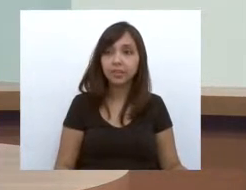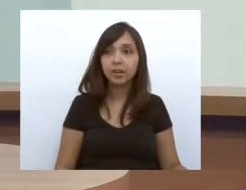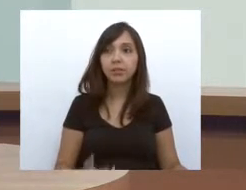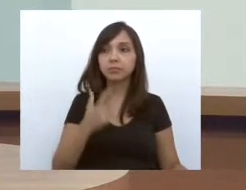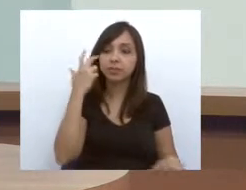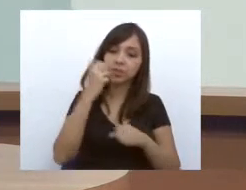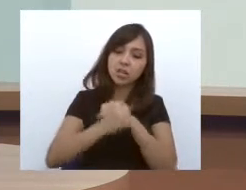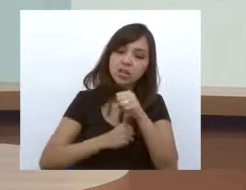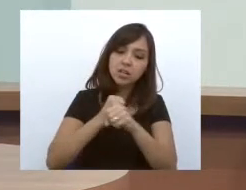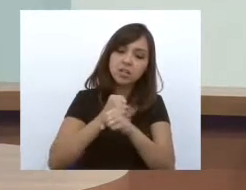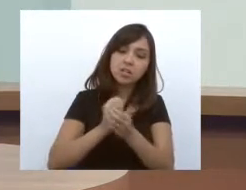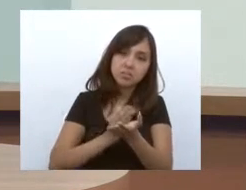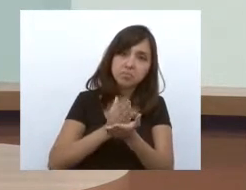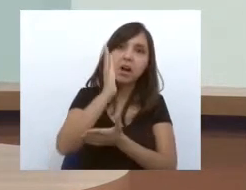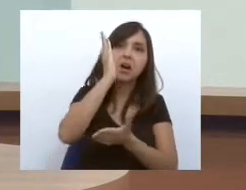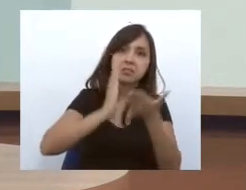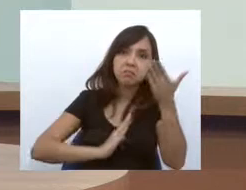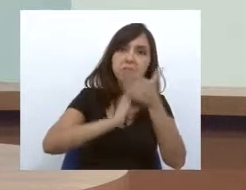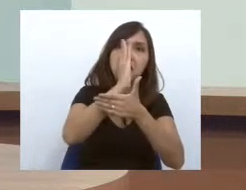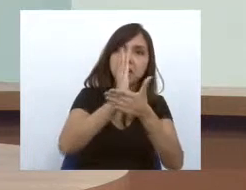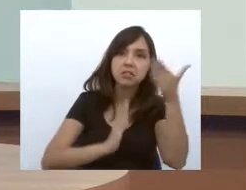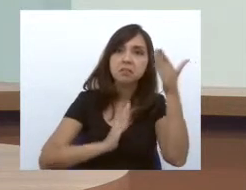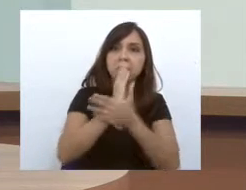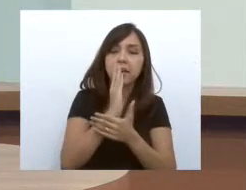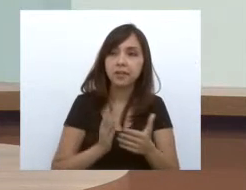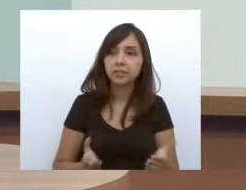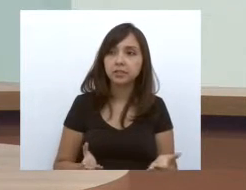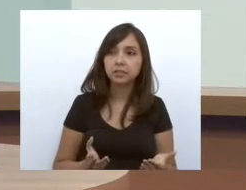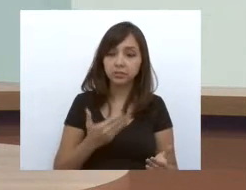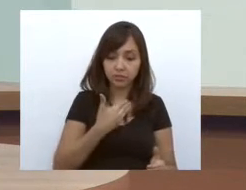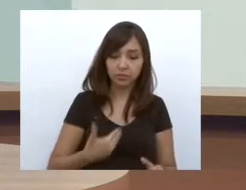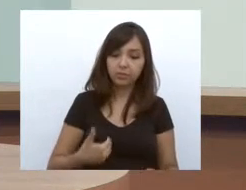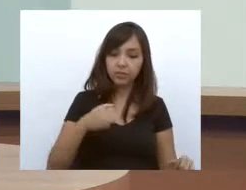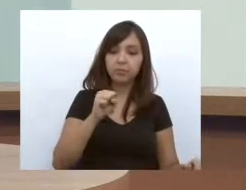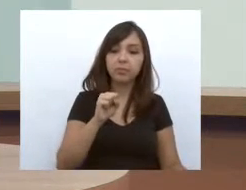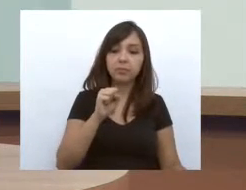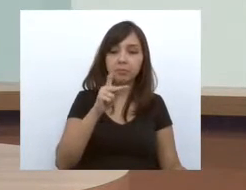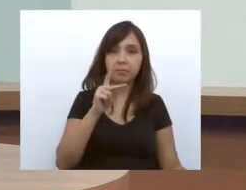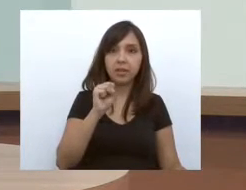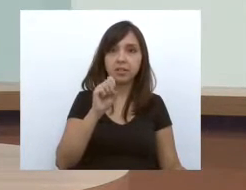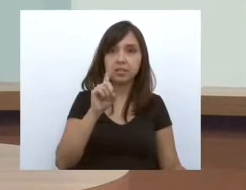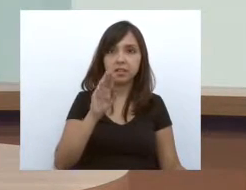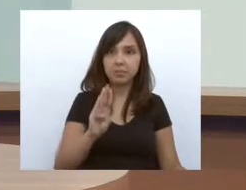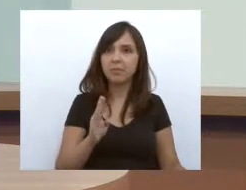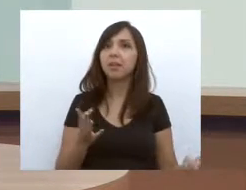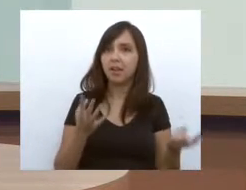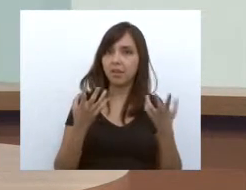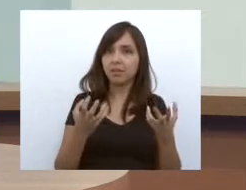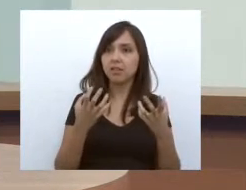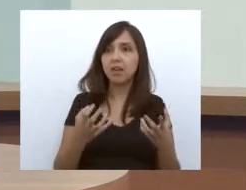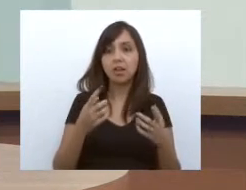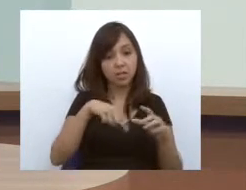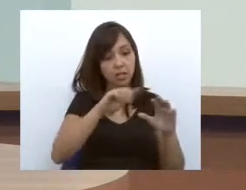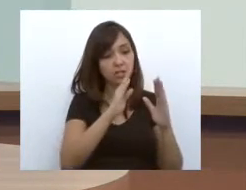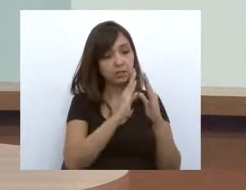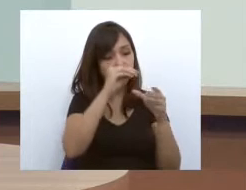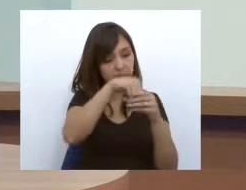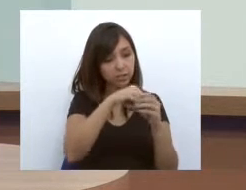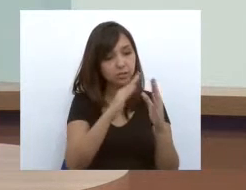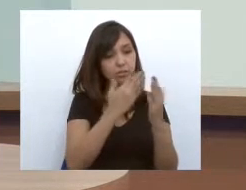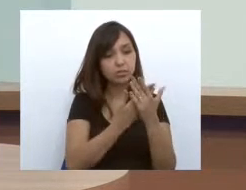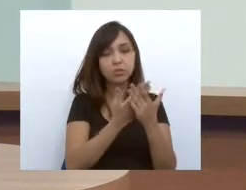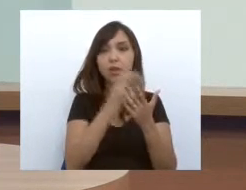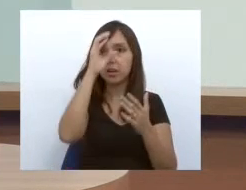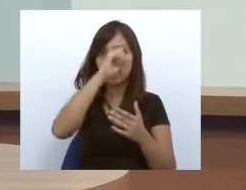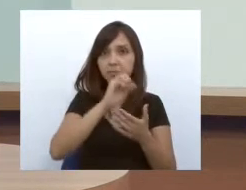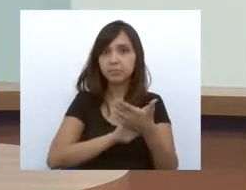passando de ano, vai passando de ano, vai passando de ano, que eu acho que é isso que o governo do PSDB quer. Esse governo quer que as pessoas fiquem na escola e não aprendam nada. Pior